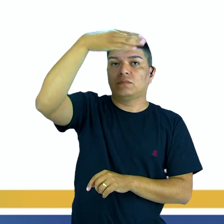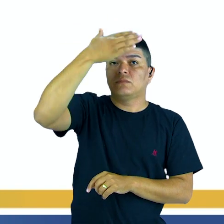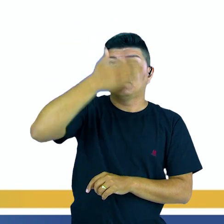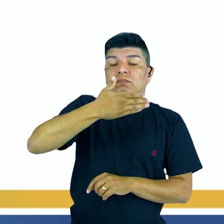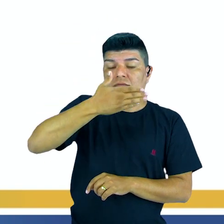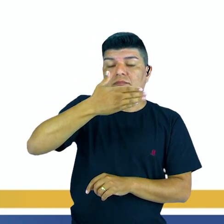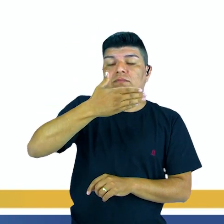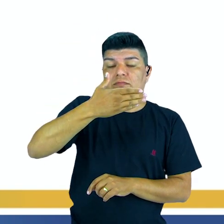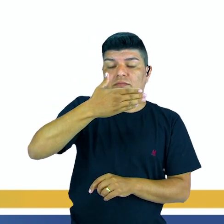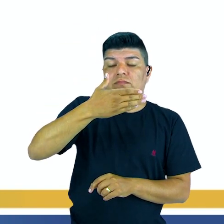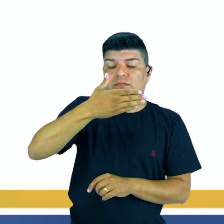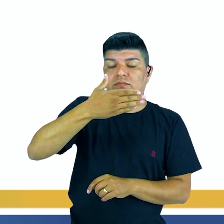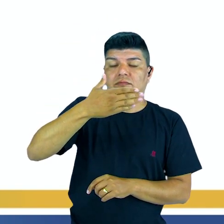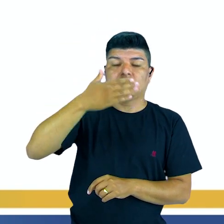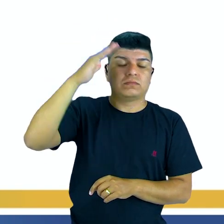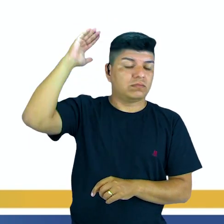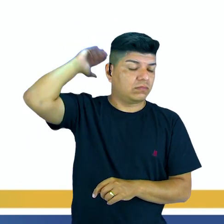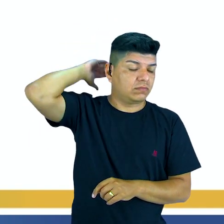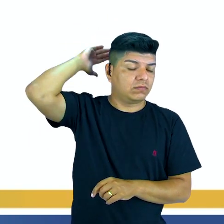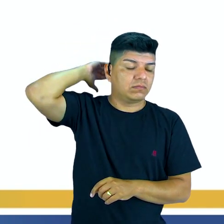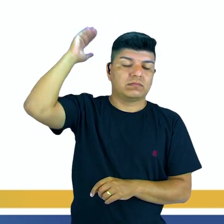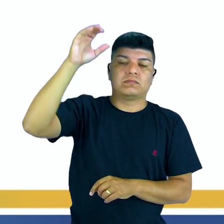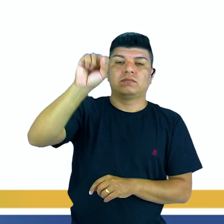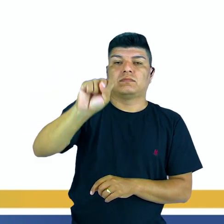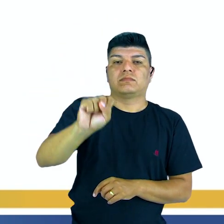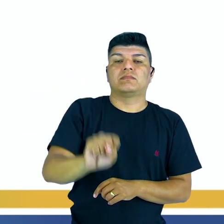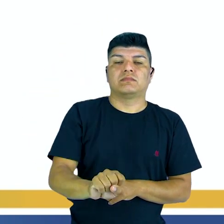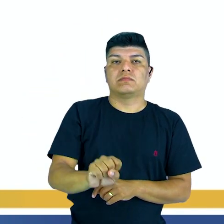com ele, nas suas costas seria o sul, na sua